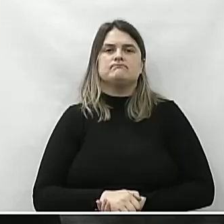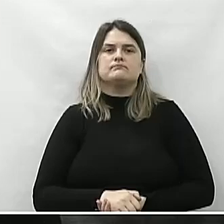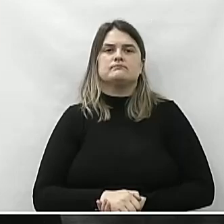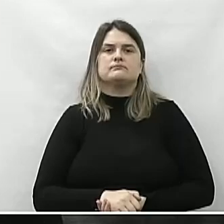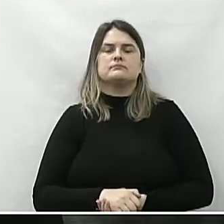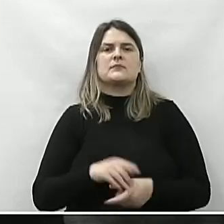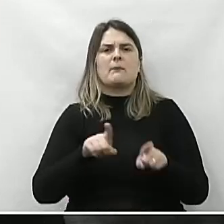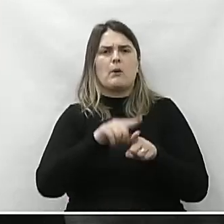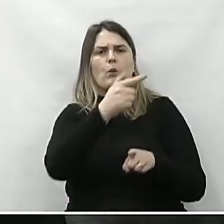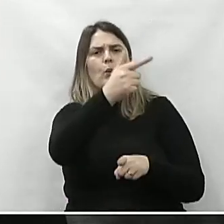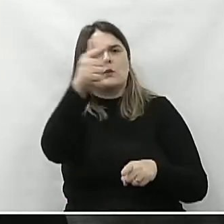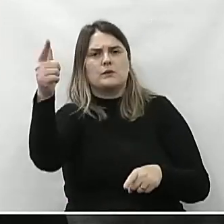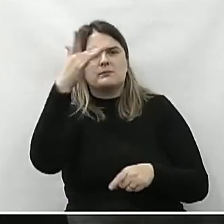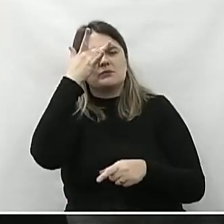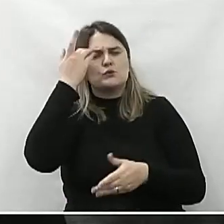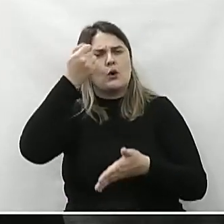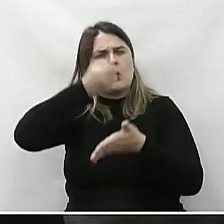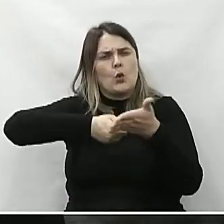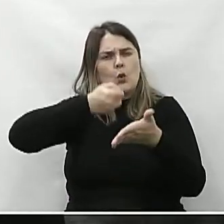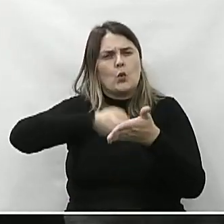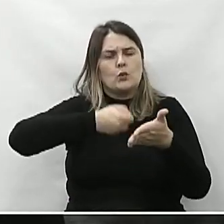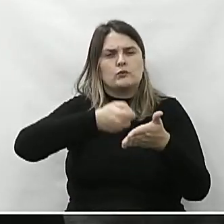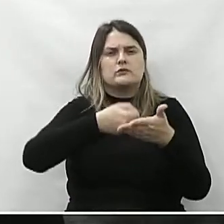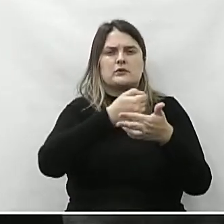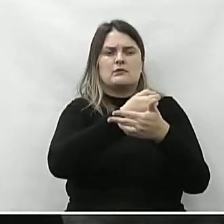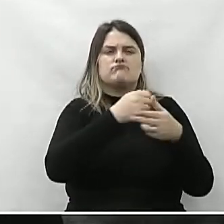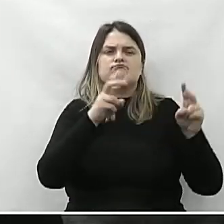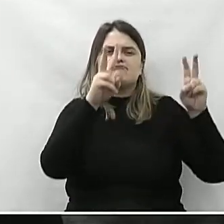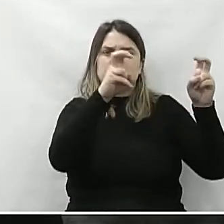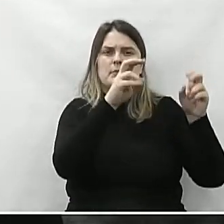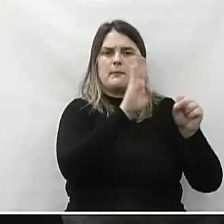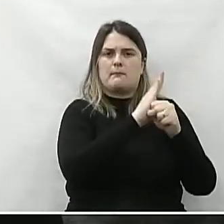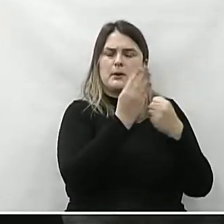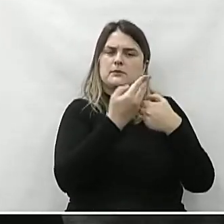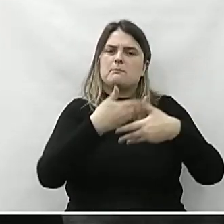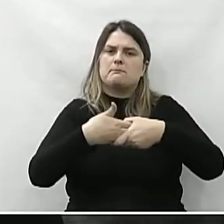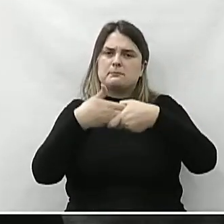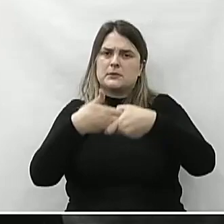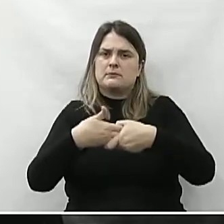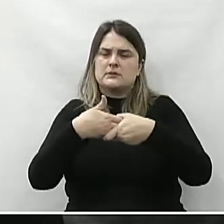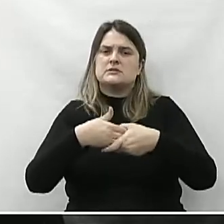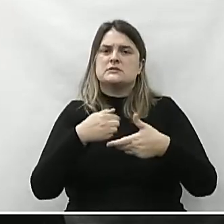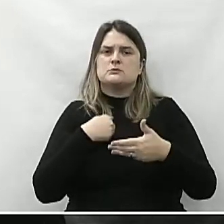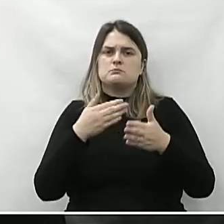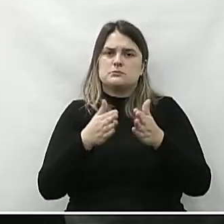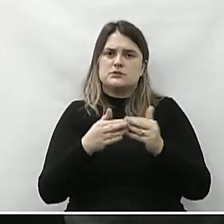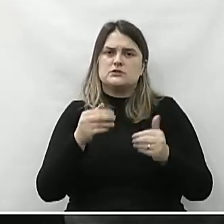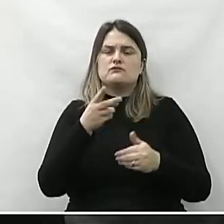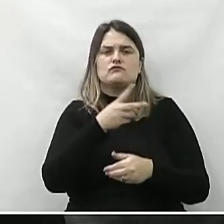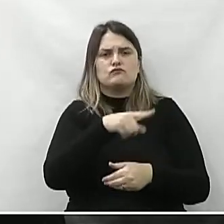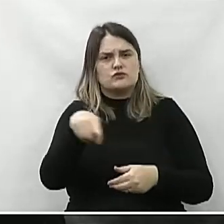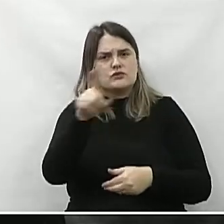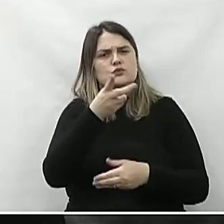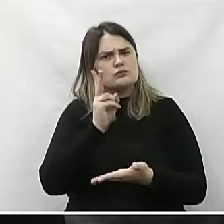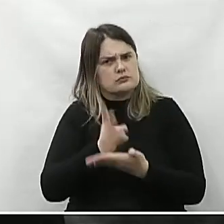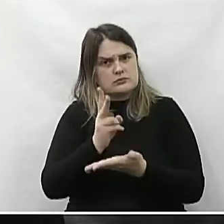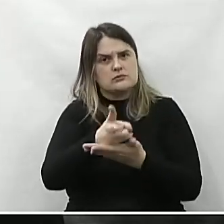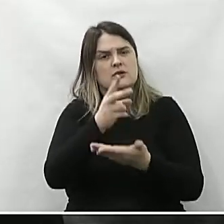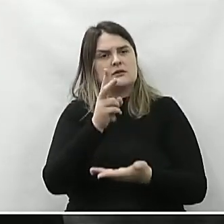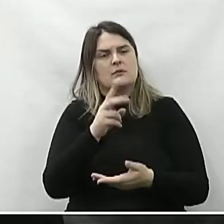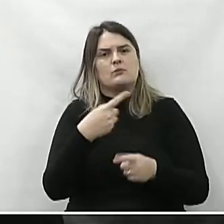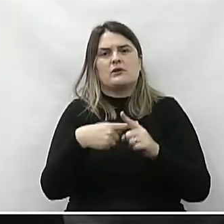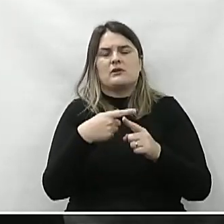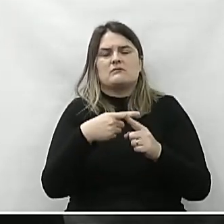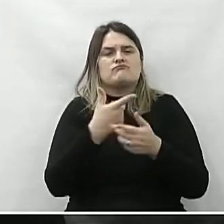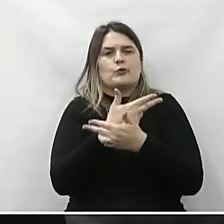demais pessoas aí que que lutam por seus bairros eu deixo aí os parabéns né e peço que vocês continuem porque nada